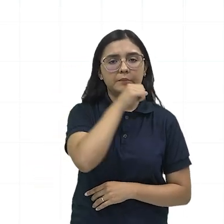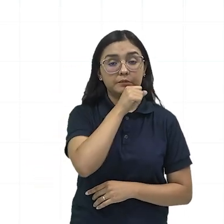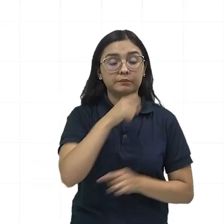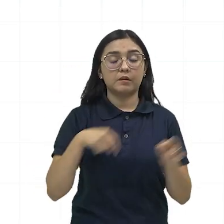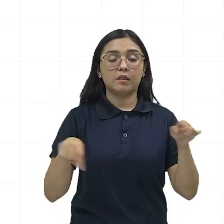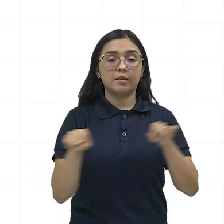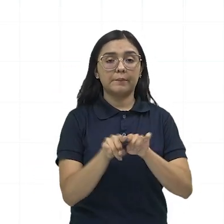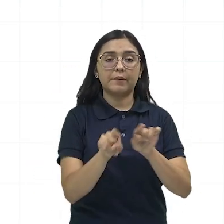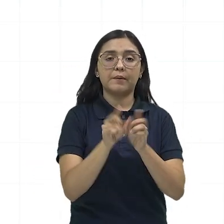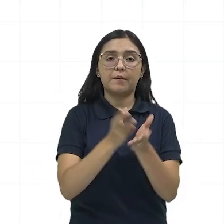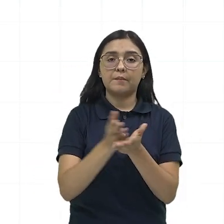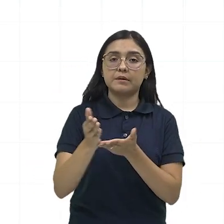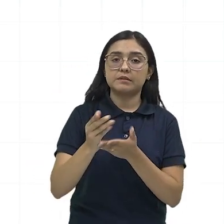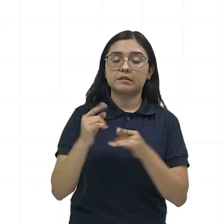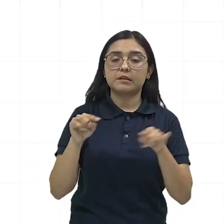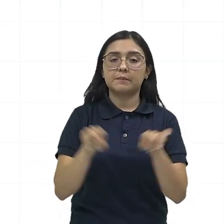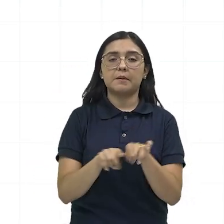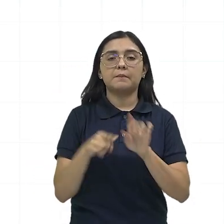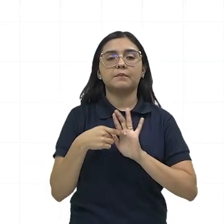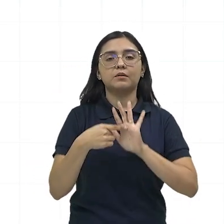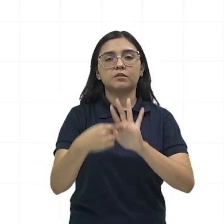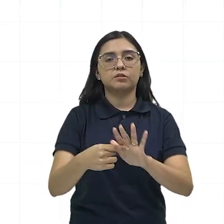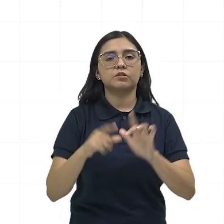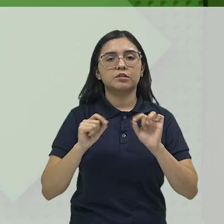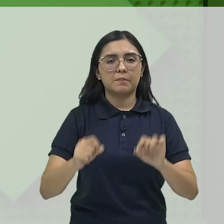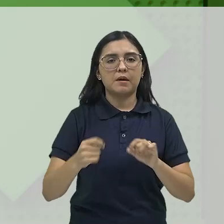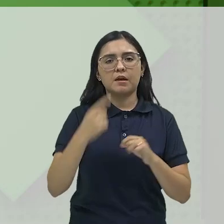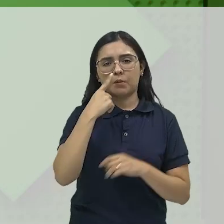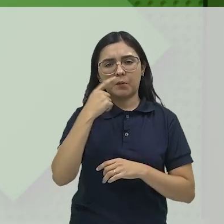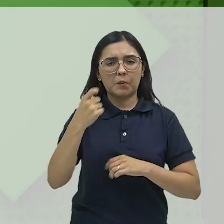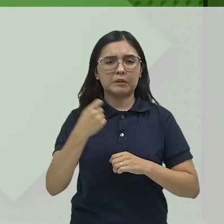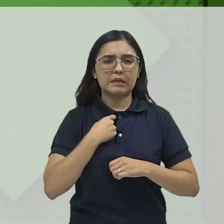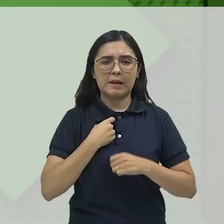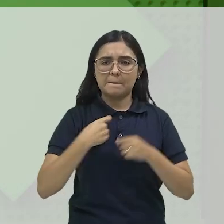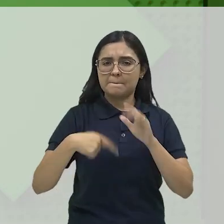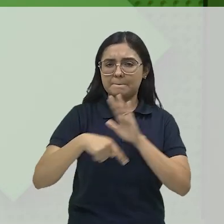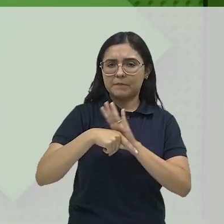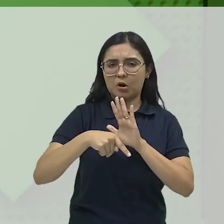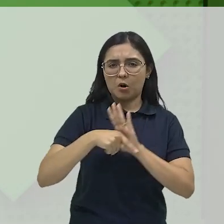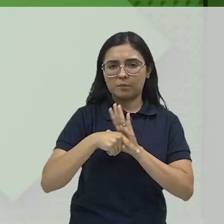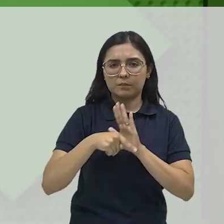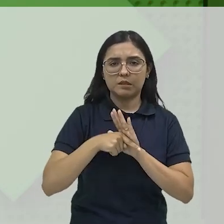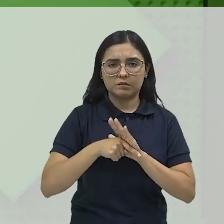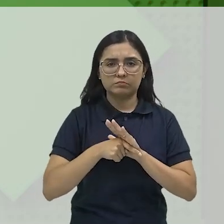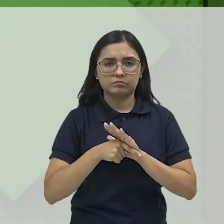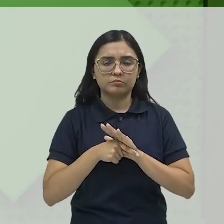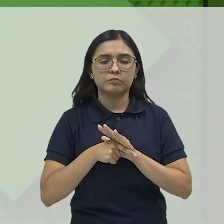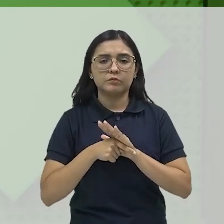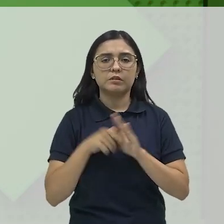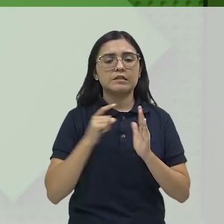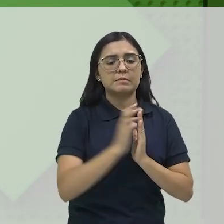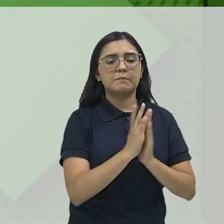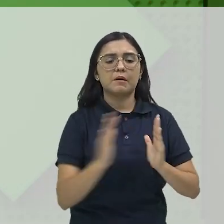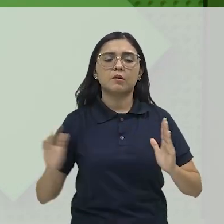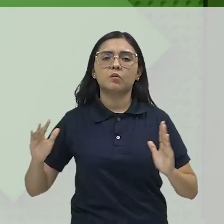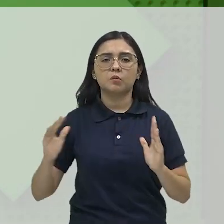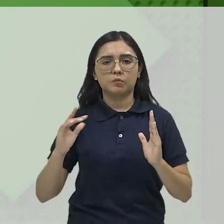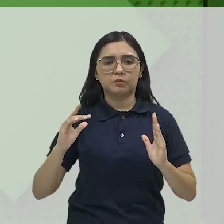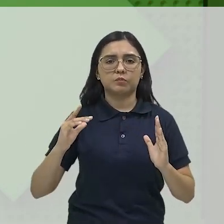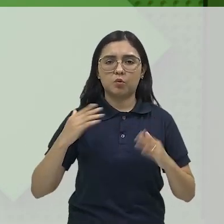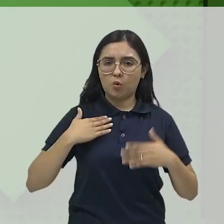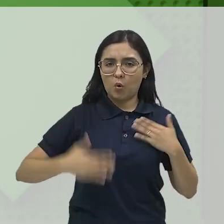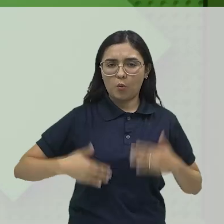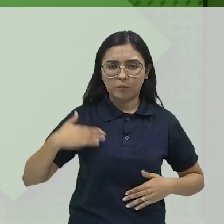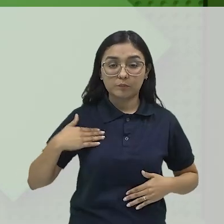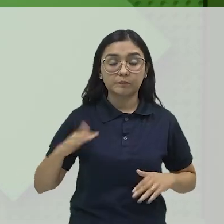Já começa até mesmo a apresentar alguns odores que são característicos dessa fase, mas nada vai acontecer da noite para o